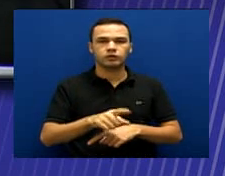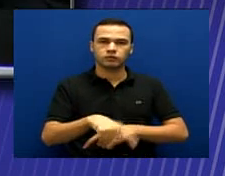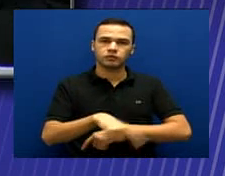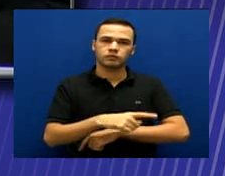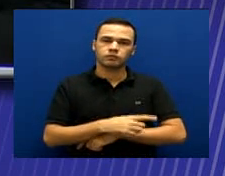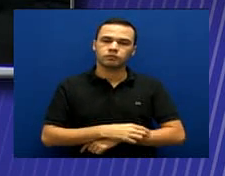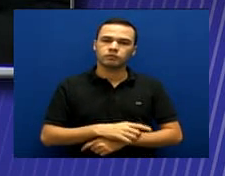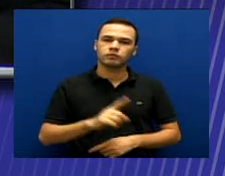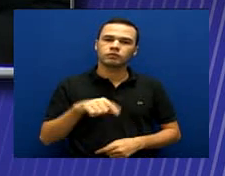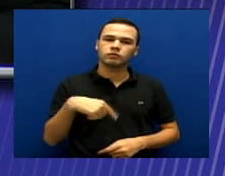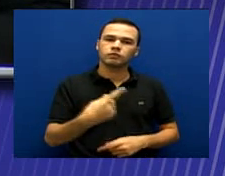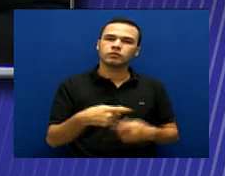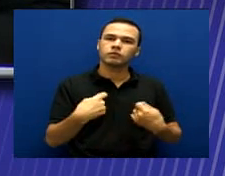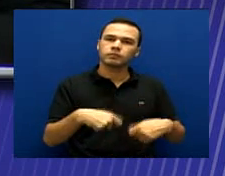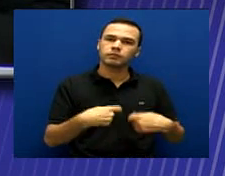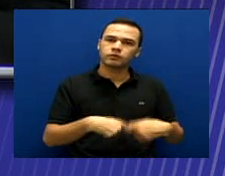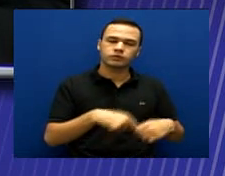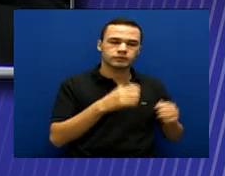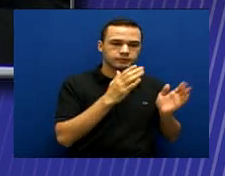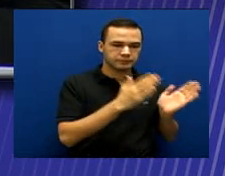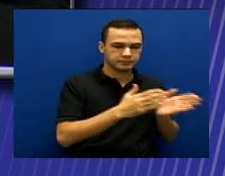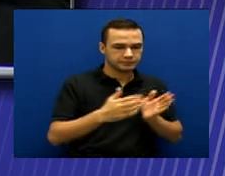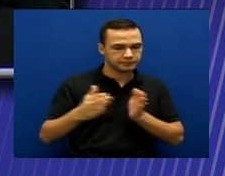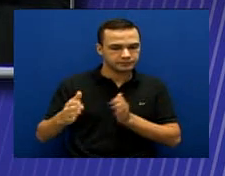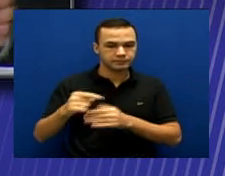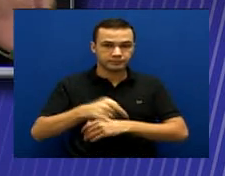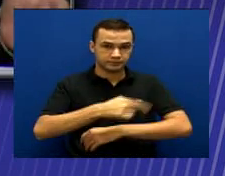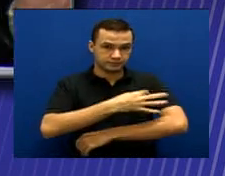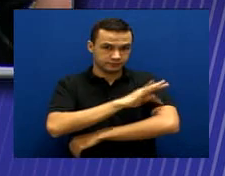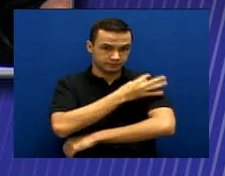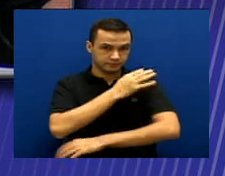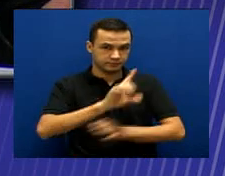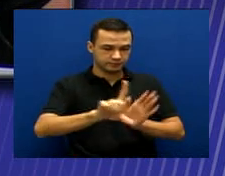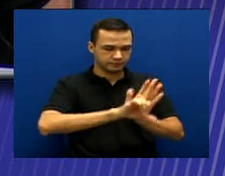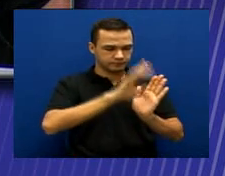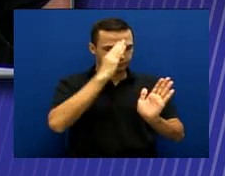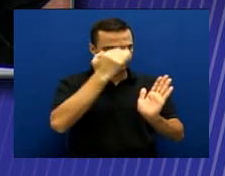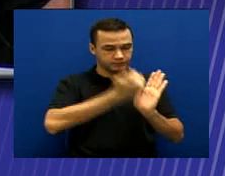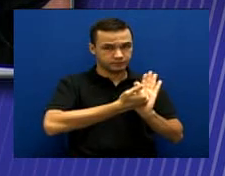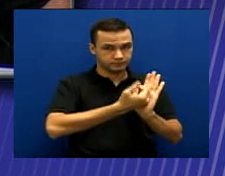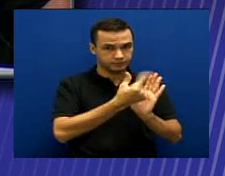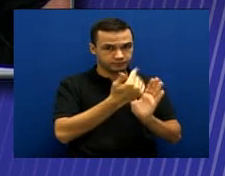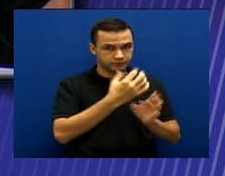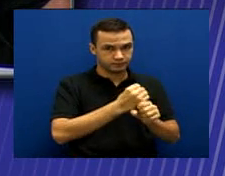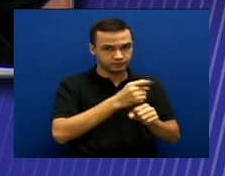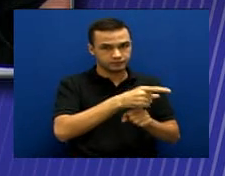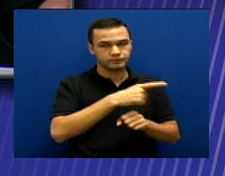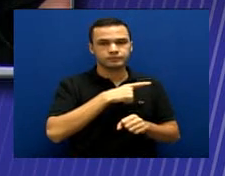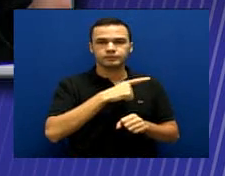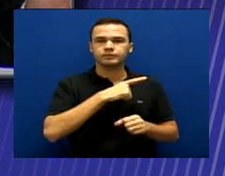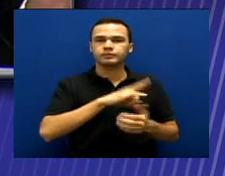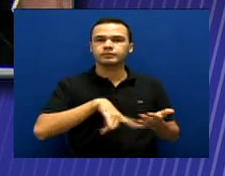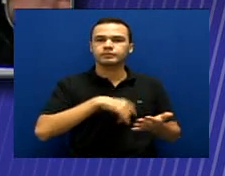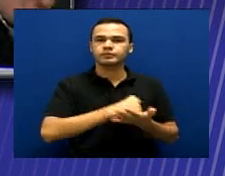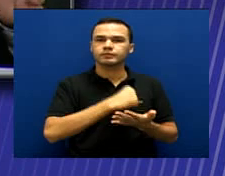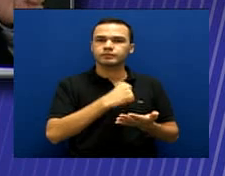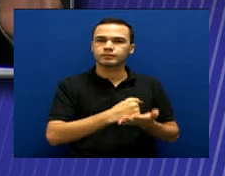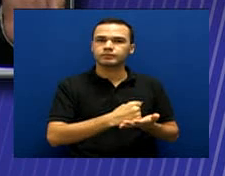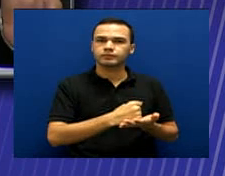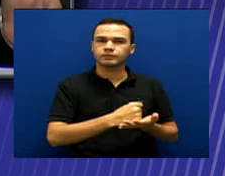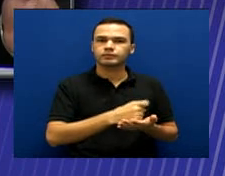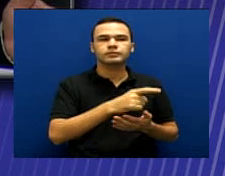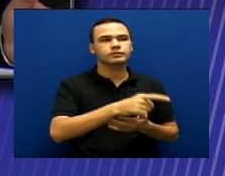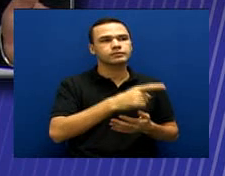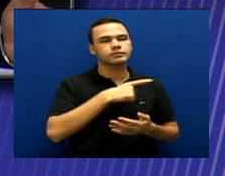exatamente nós temos que dividir toda essa questão do ponto de vista legal fiscal que está são os documentos que estão a questão é